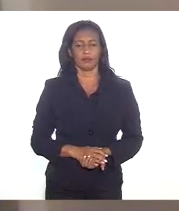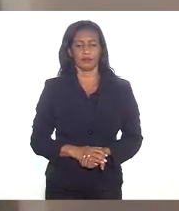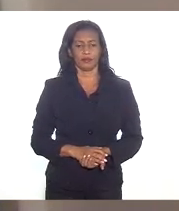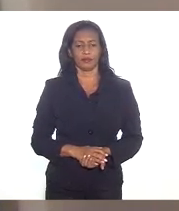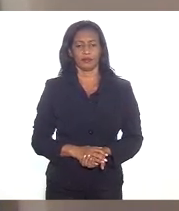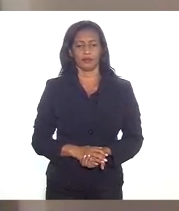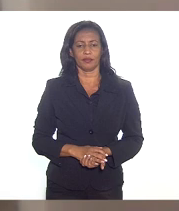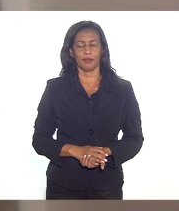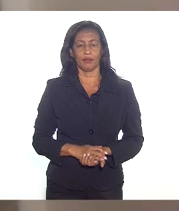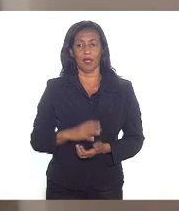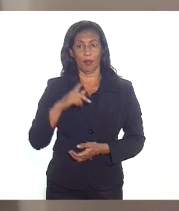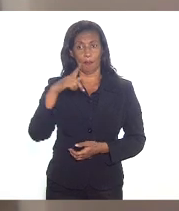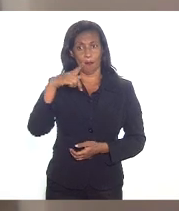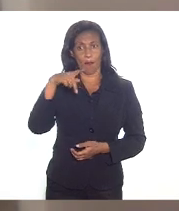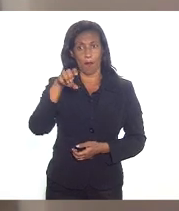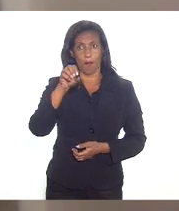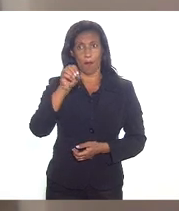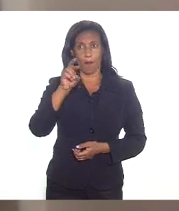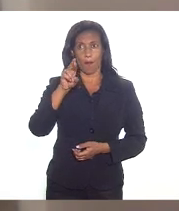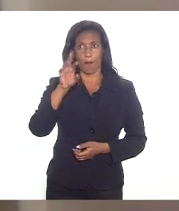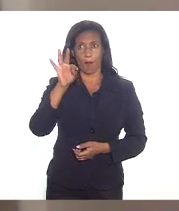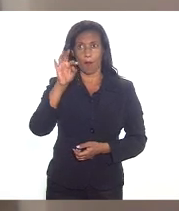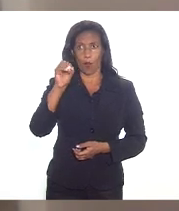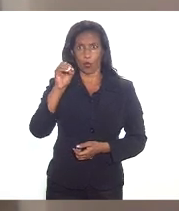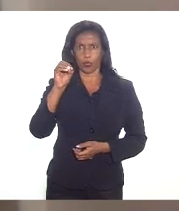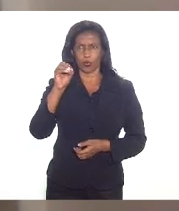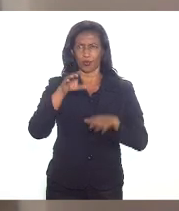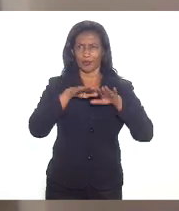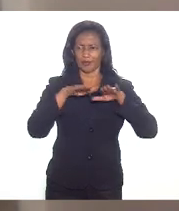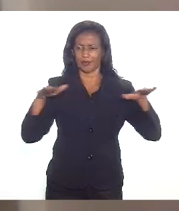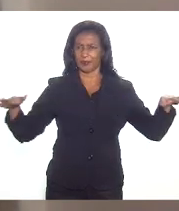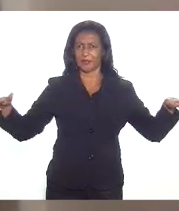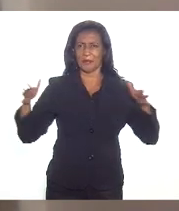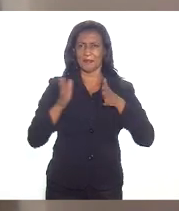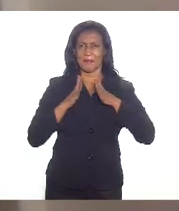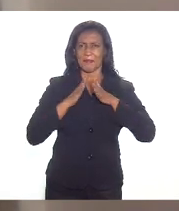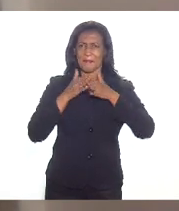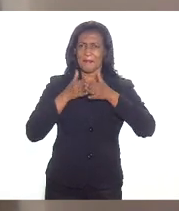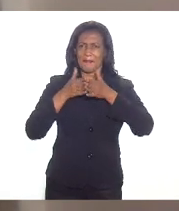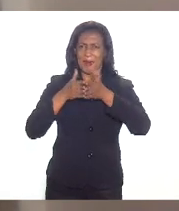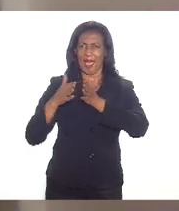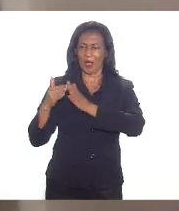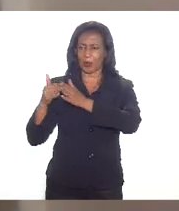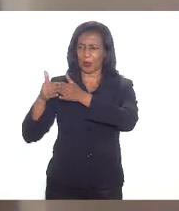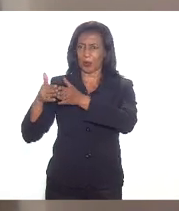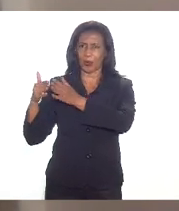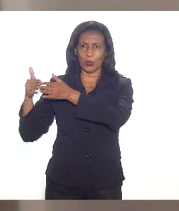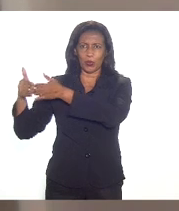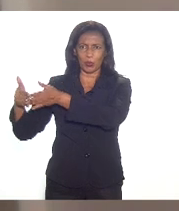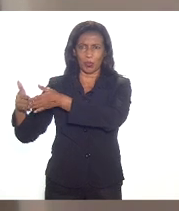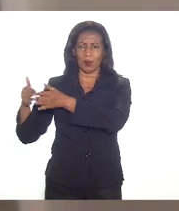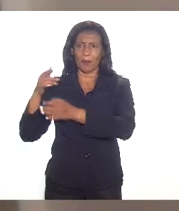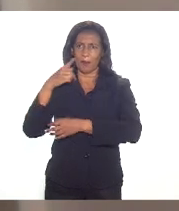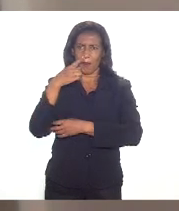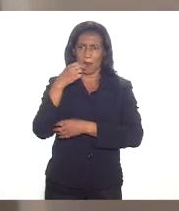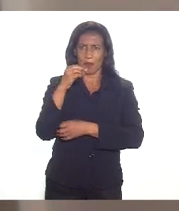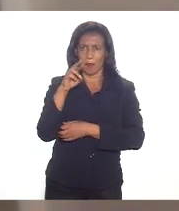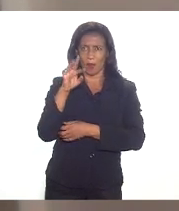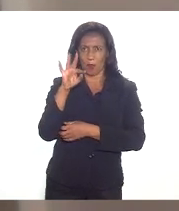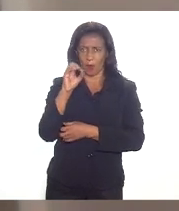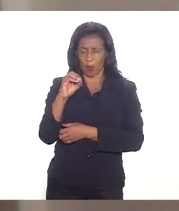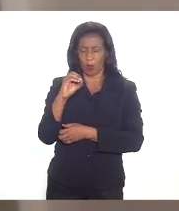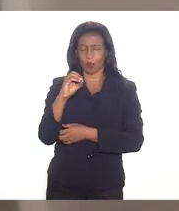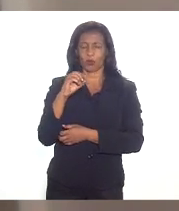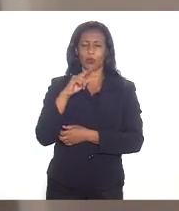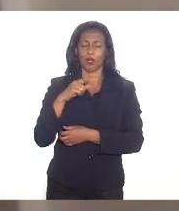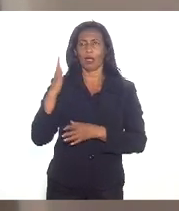Questão portuária, que eu estava dizendo, de estar discutido e aprofundar uma discussão que já existe, né? Secretaria de Transporte faz, mas a gente